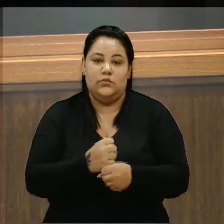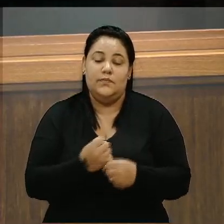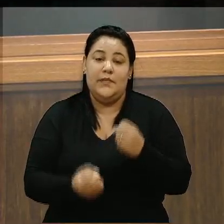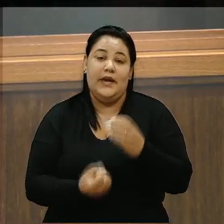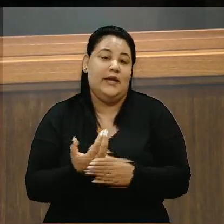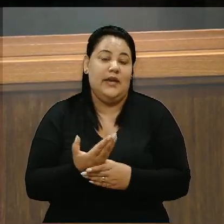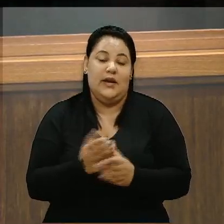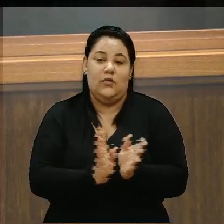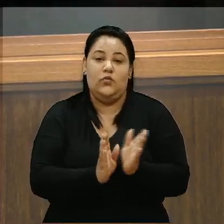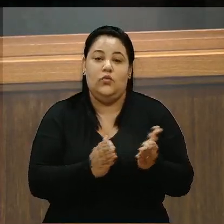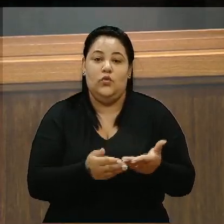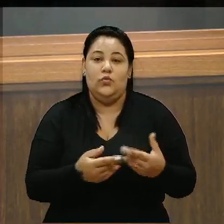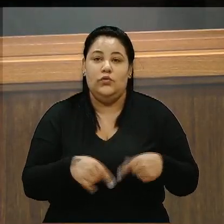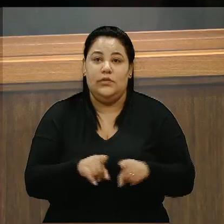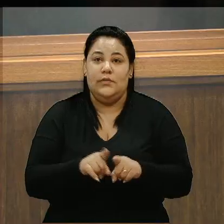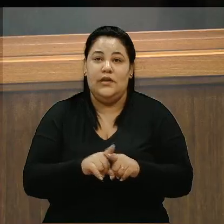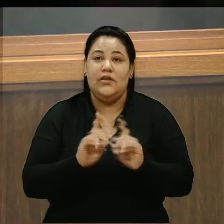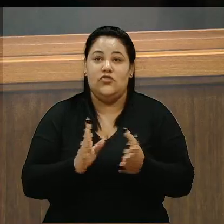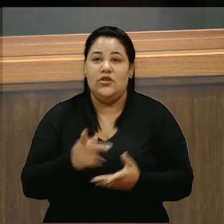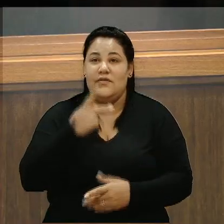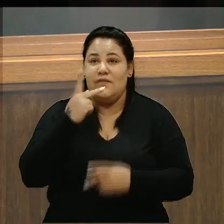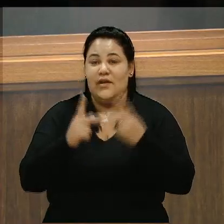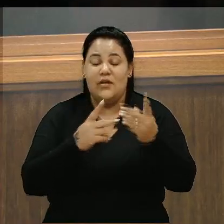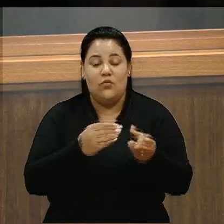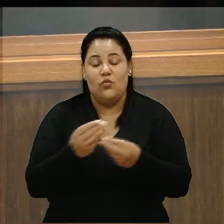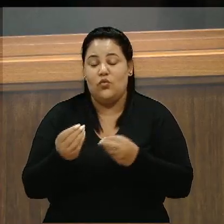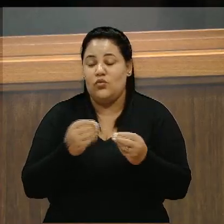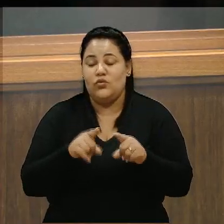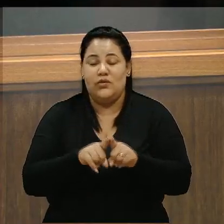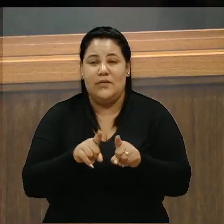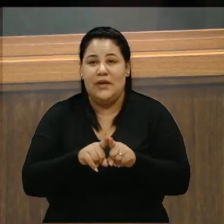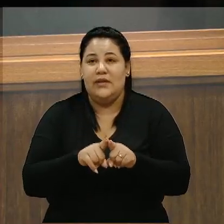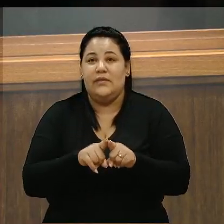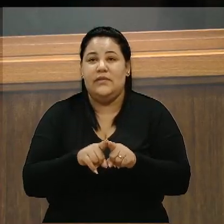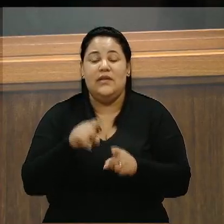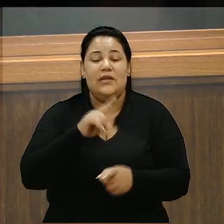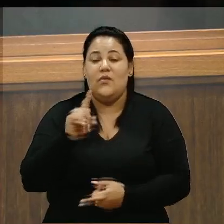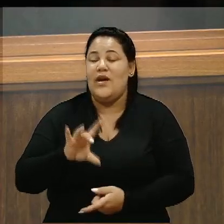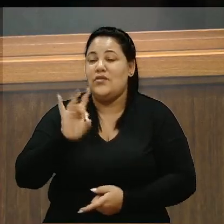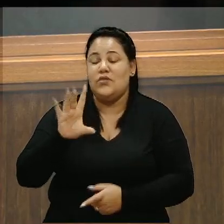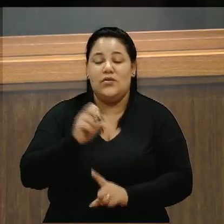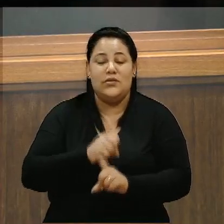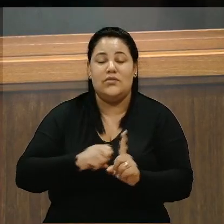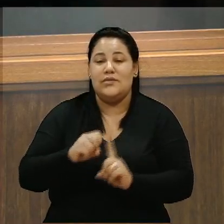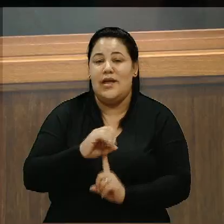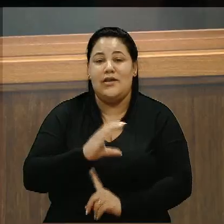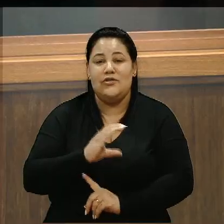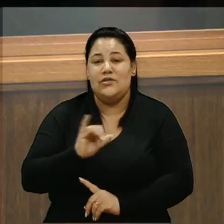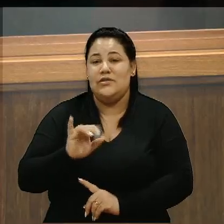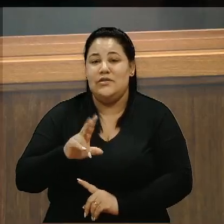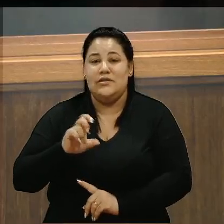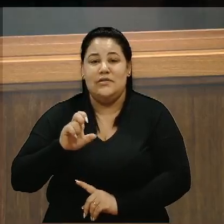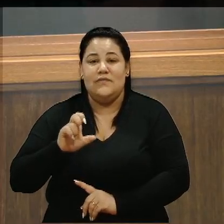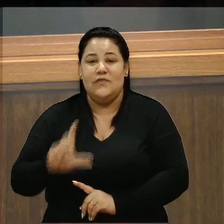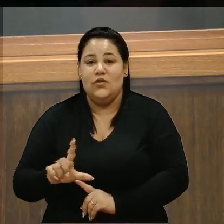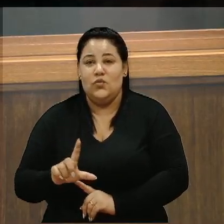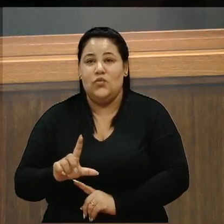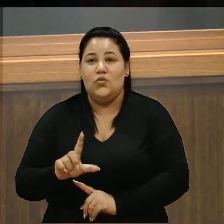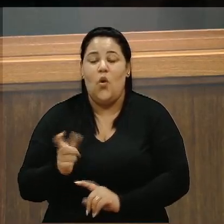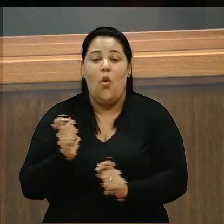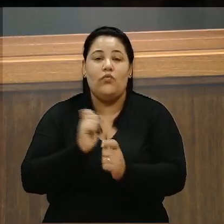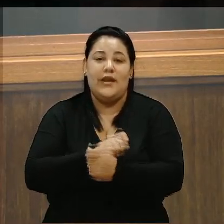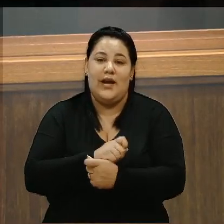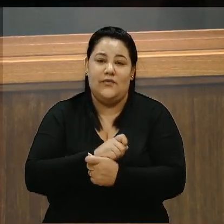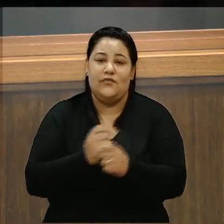esse comitê. Eu já falei várias vezes dele, não é um comitê só da sociedade civil, pelo contrário, foi constituído